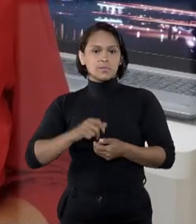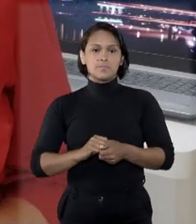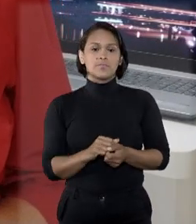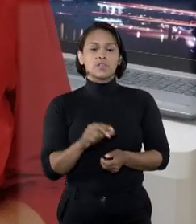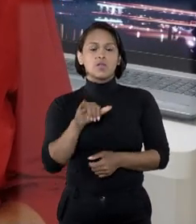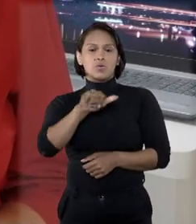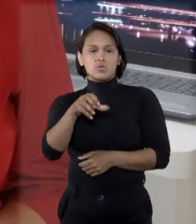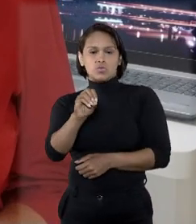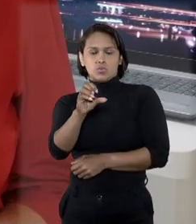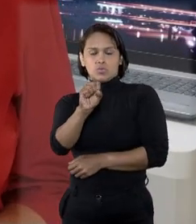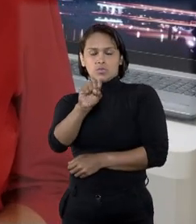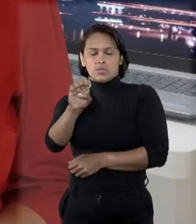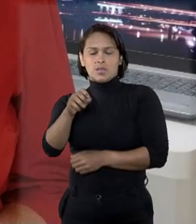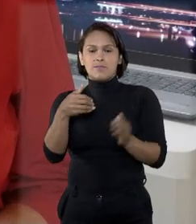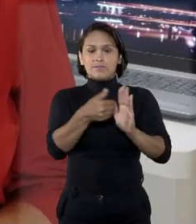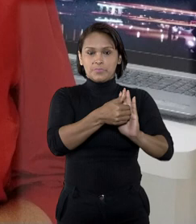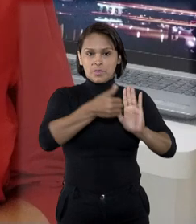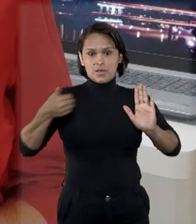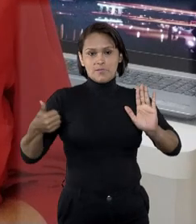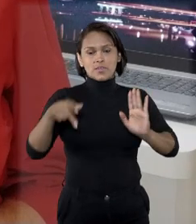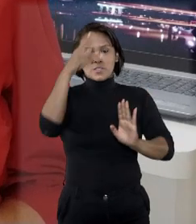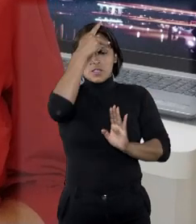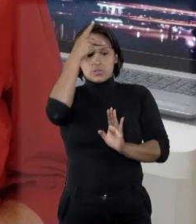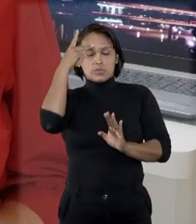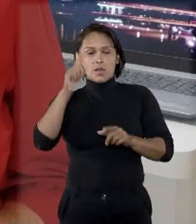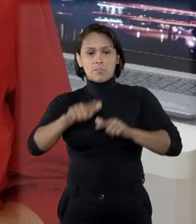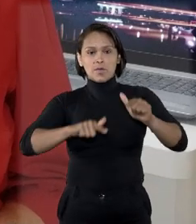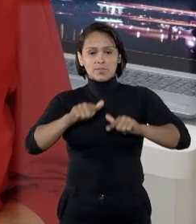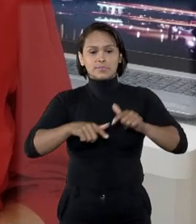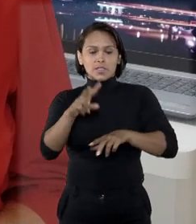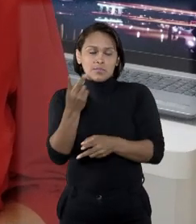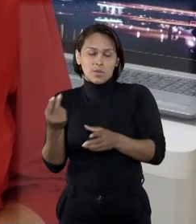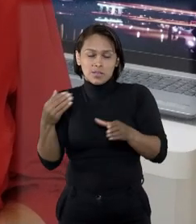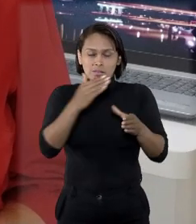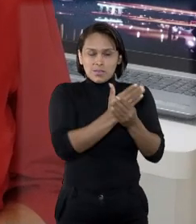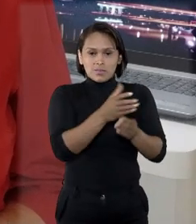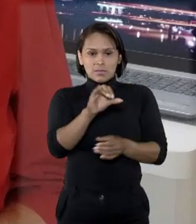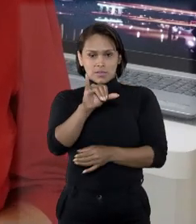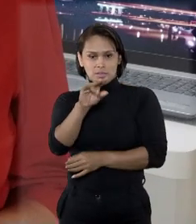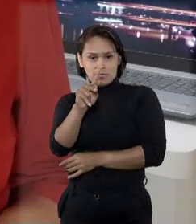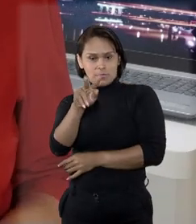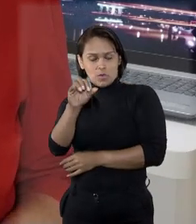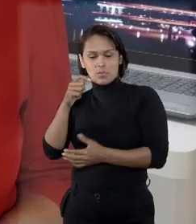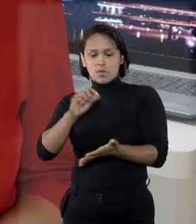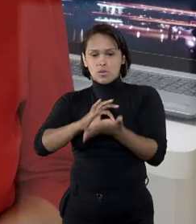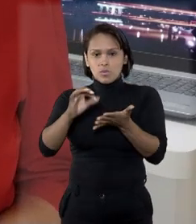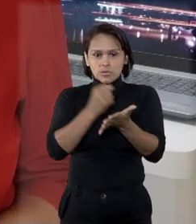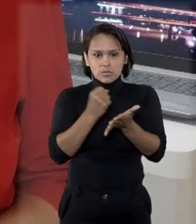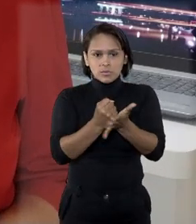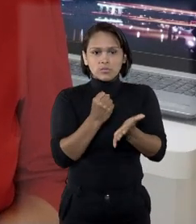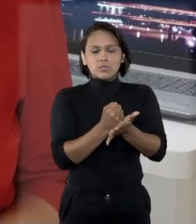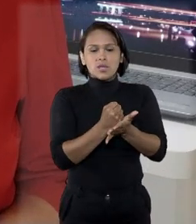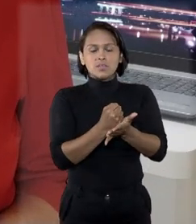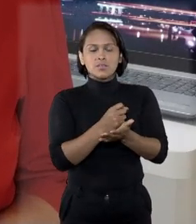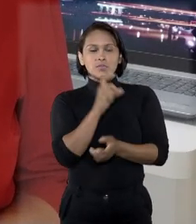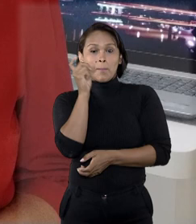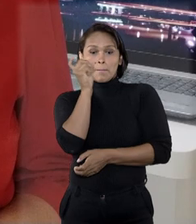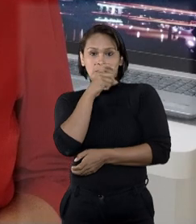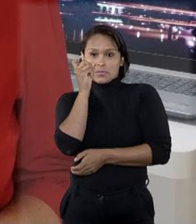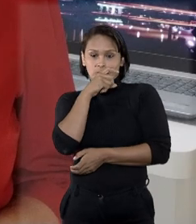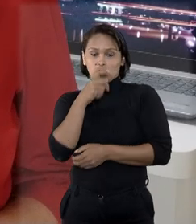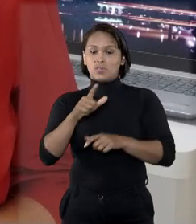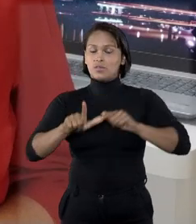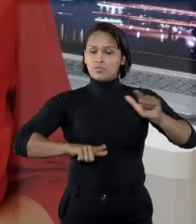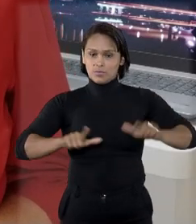Paraíba. José Caetano Silva de Oliveira foi afastado do cargo durante uma ação civil pública sobre a suposta contratação de funcionários